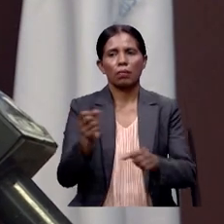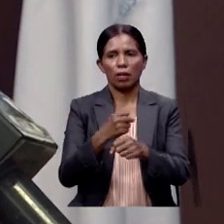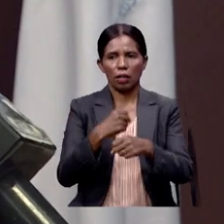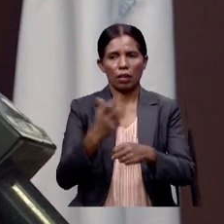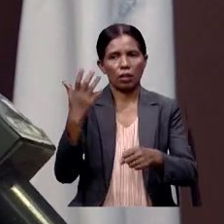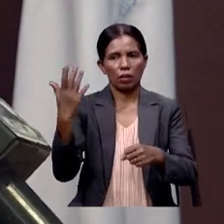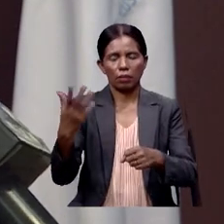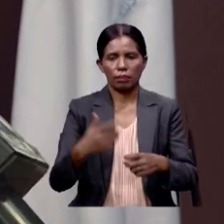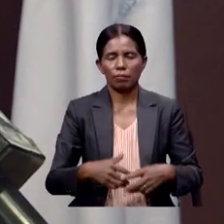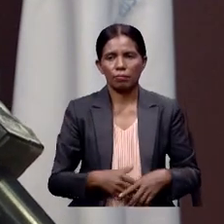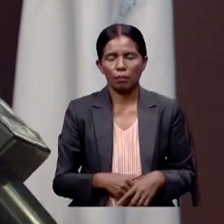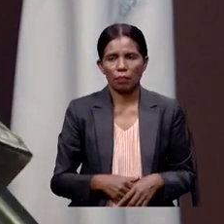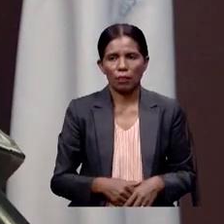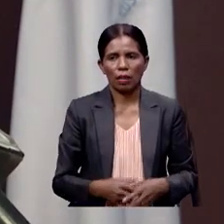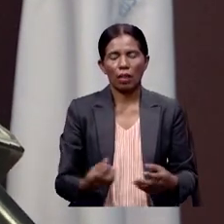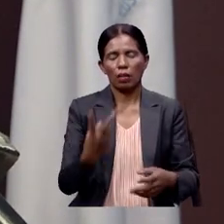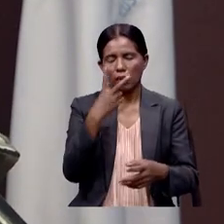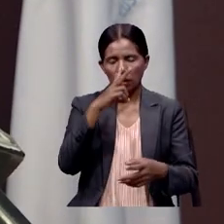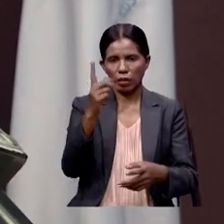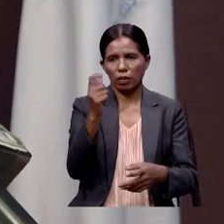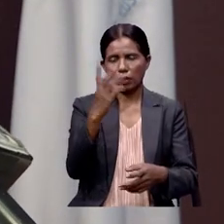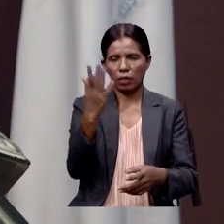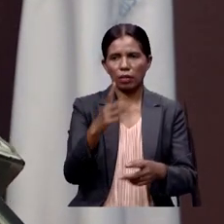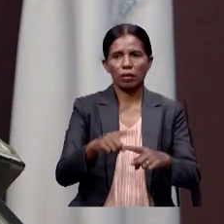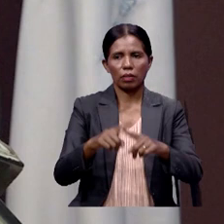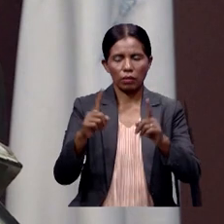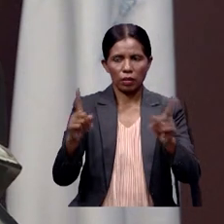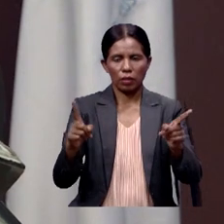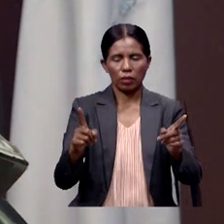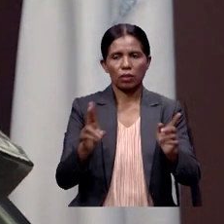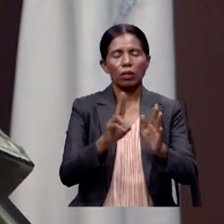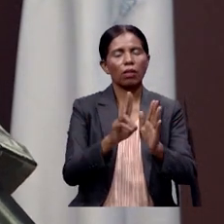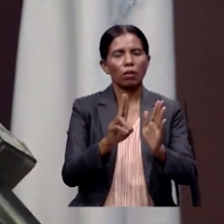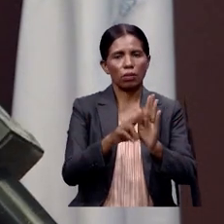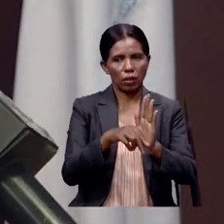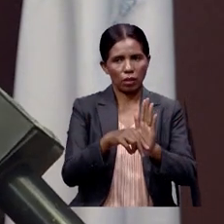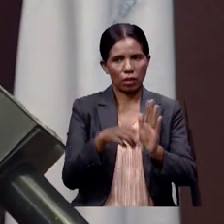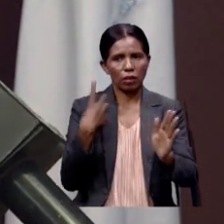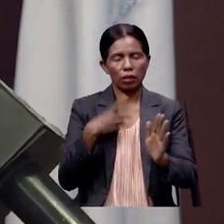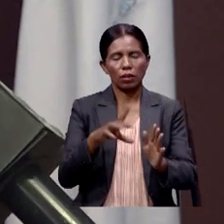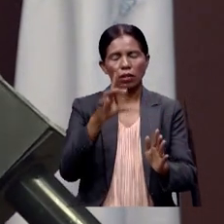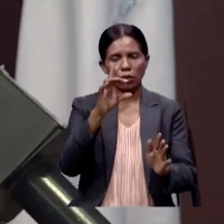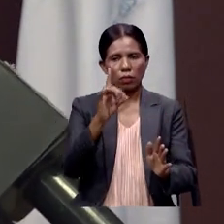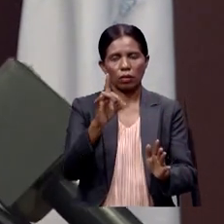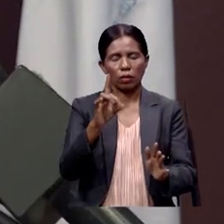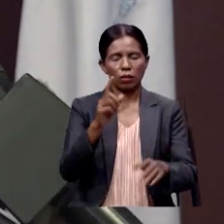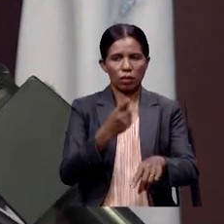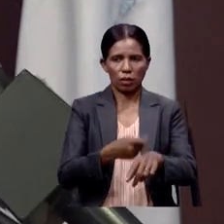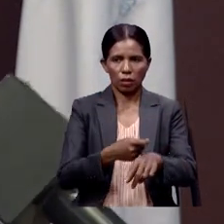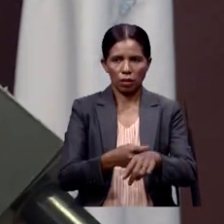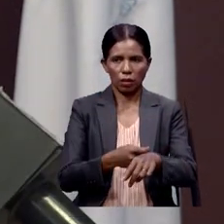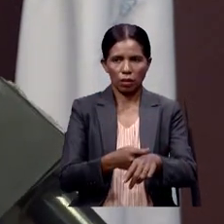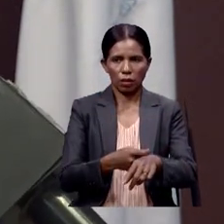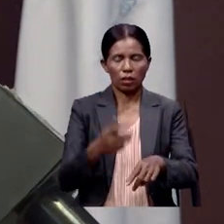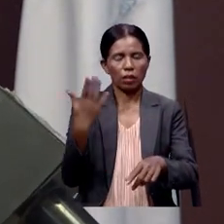be virtualmente agora halau virtual mas na ideia diferença fuso horário e ita quase 8 horas de tempo fuso horário nebe